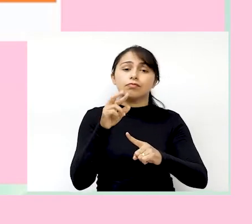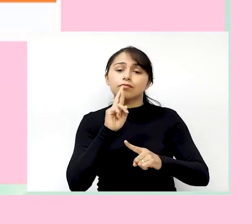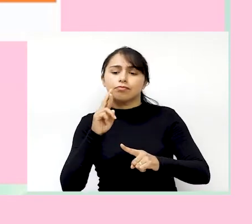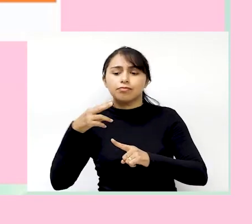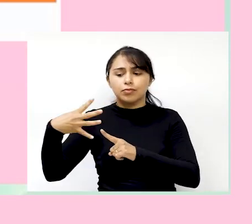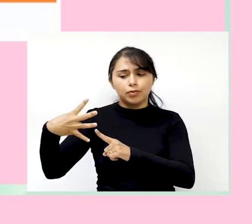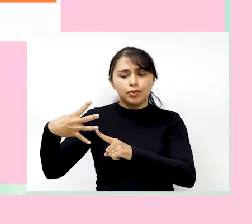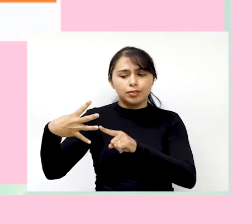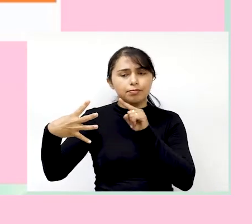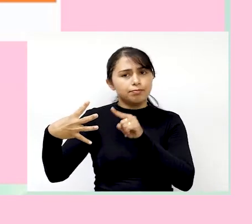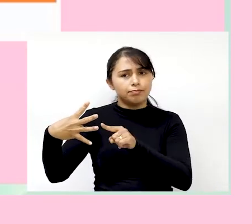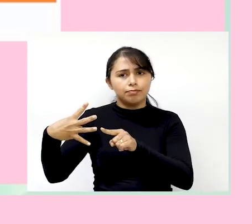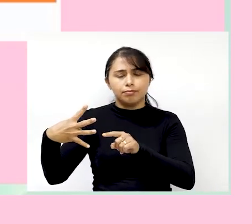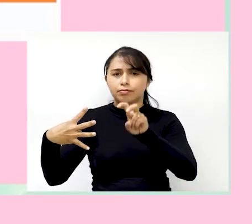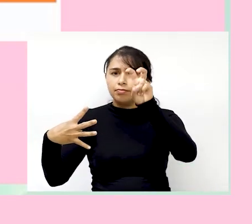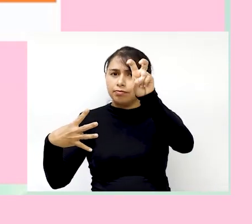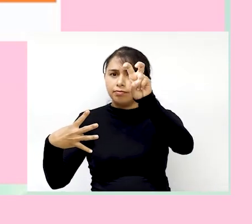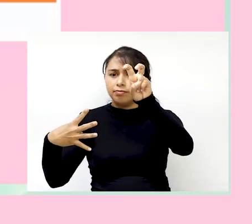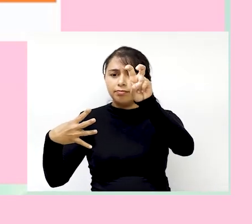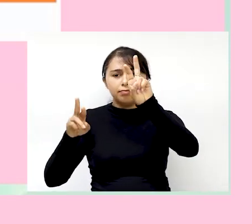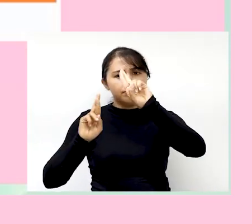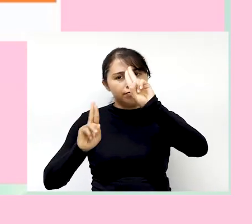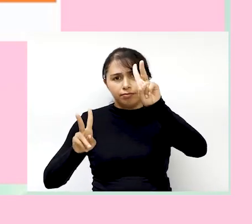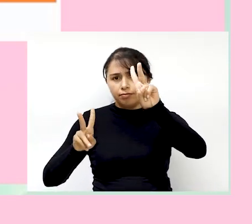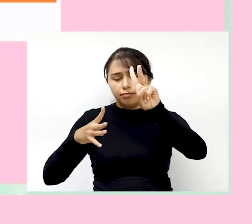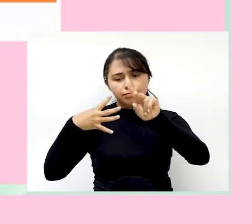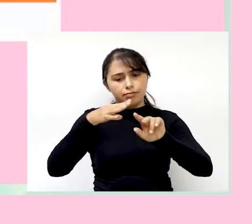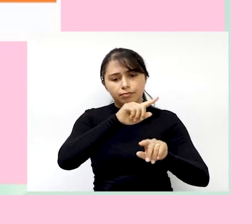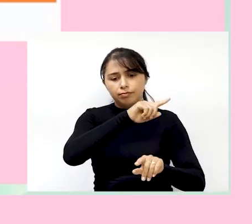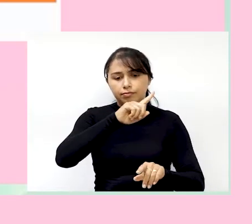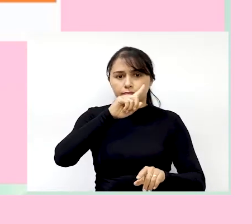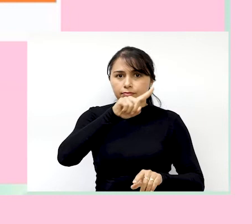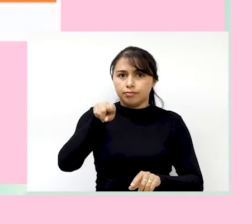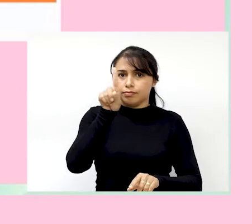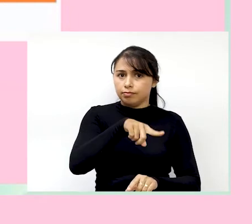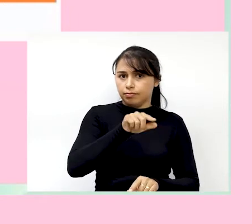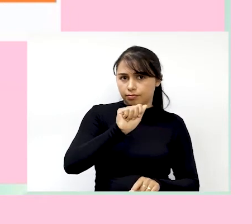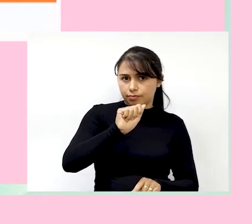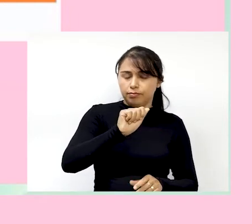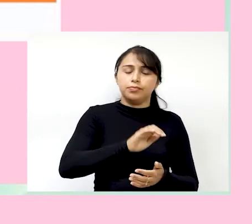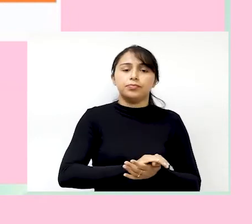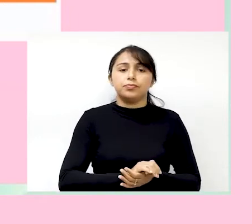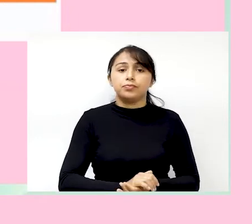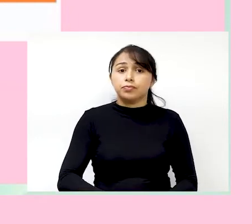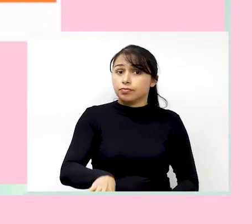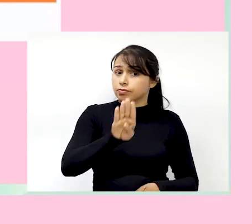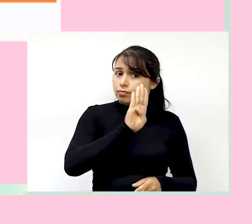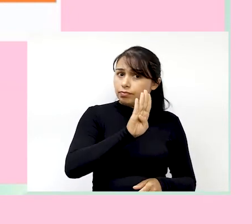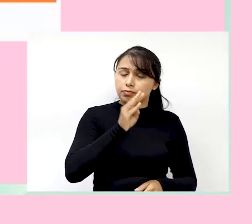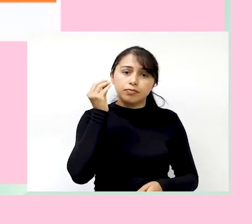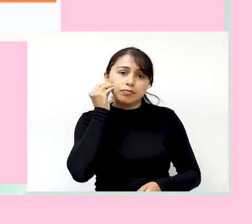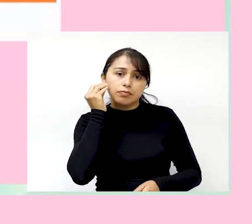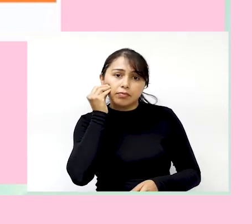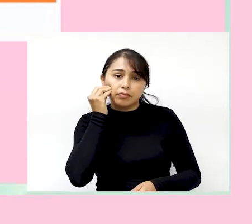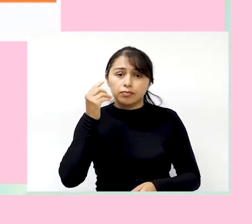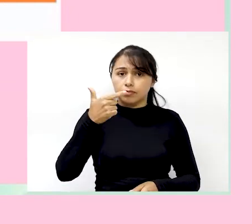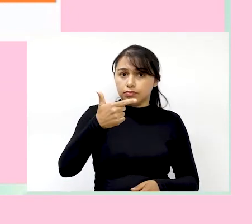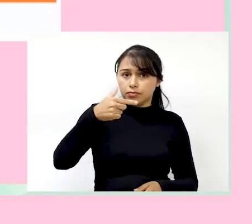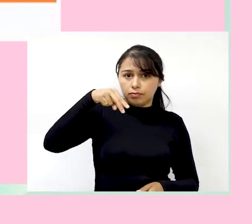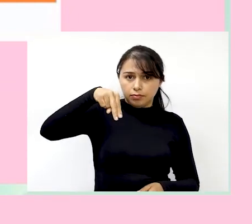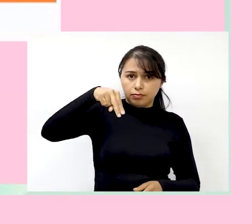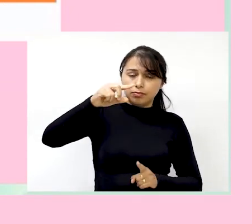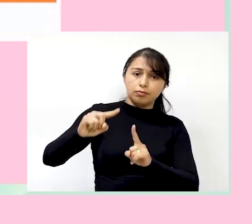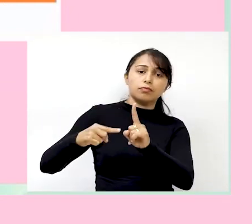total de 4. Mas aqui teria que dar 5, então eu já posso eliminar aqui a letra A. Vamos ver aqui a letra B.